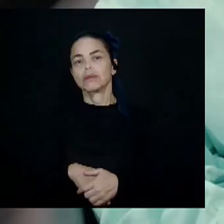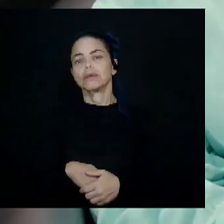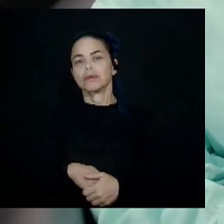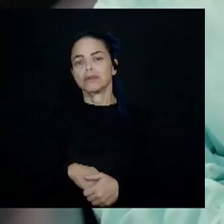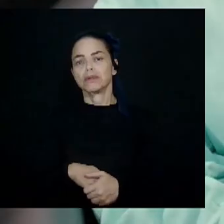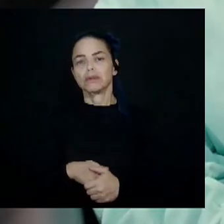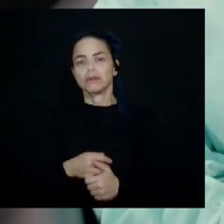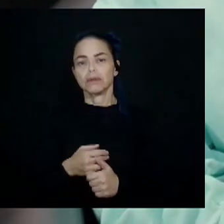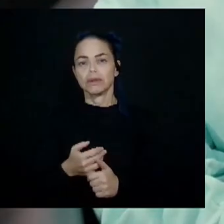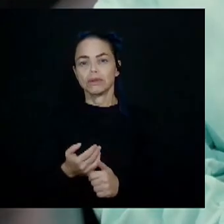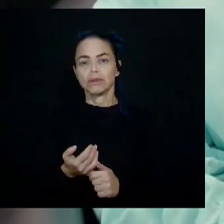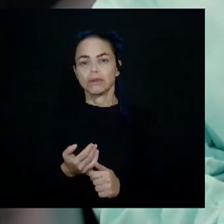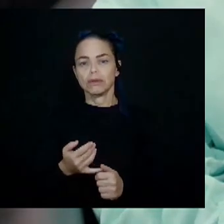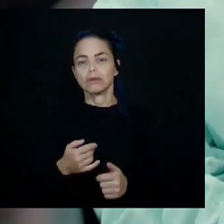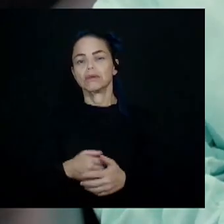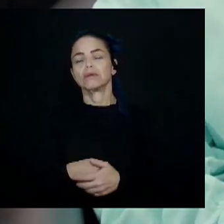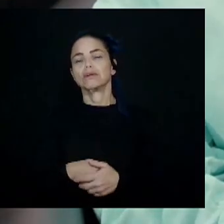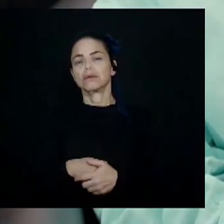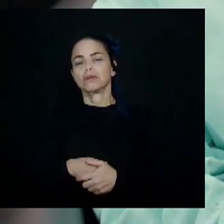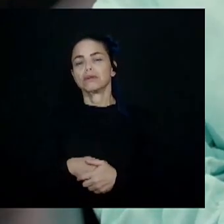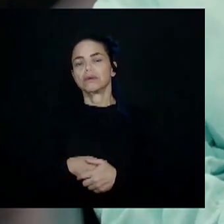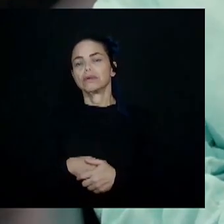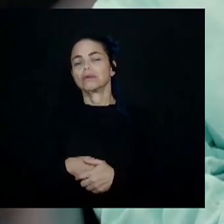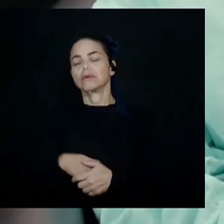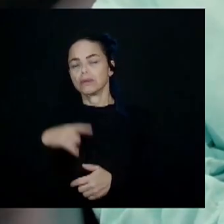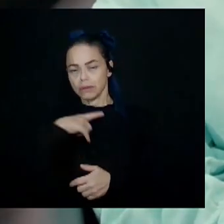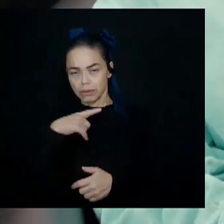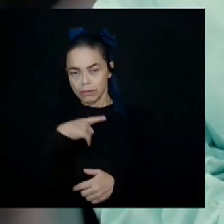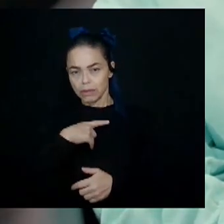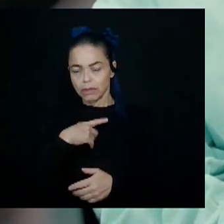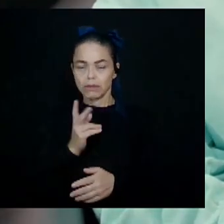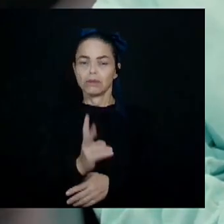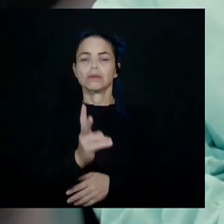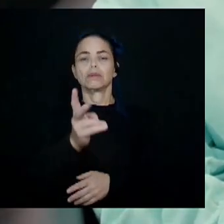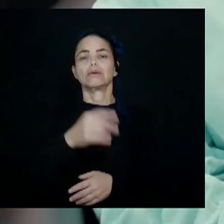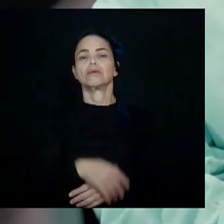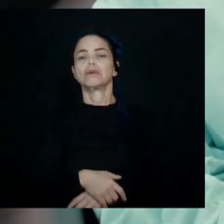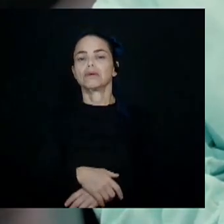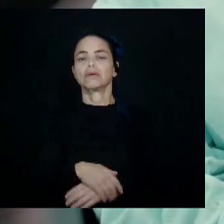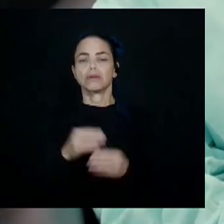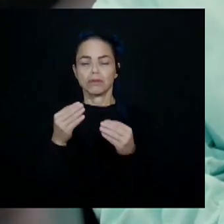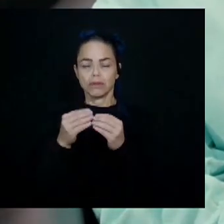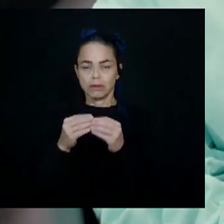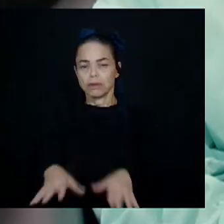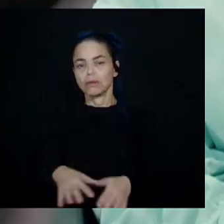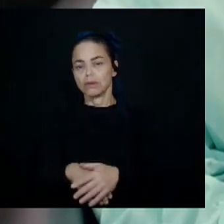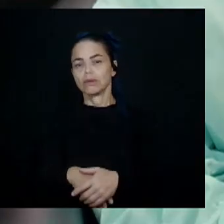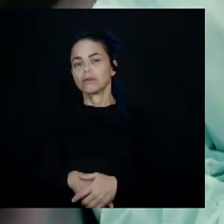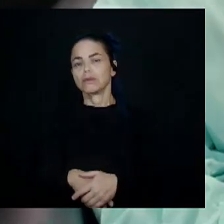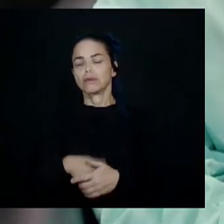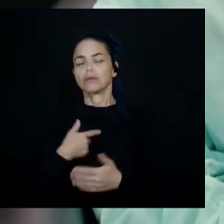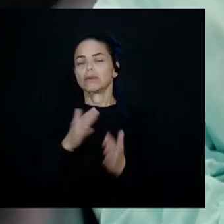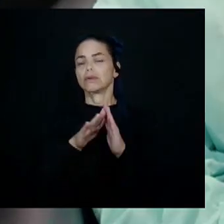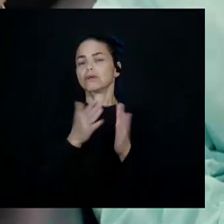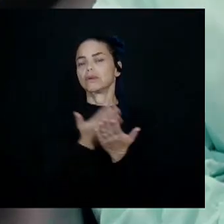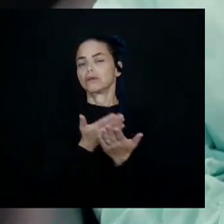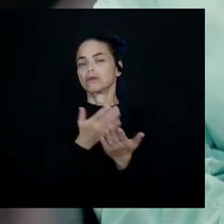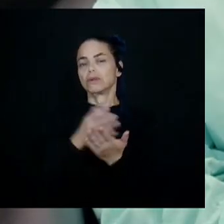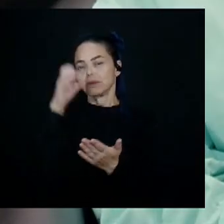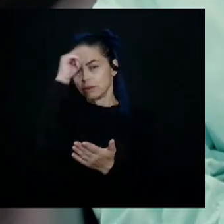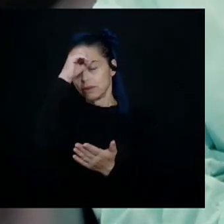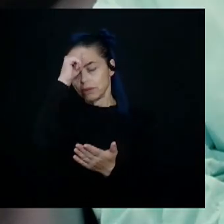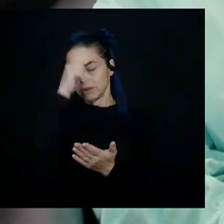E para ter uma continuidade, vai prejudicar inclusive no rendimento escolar dessa criança que